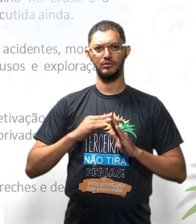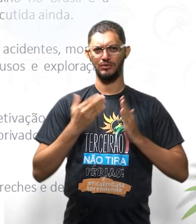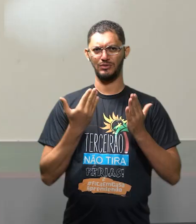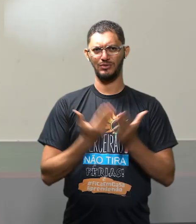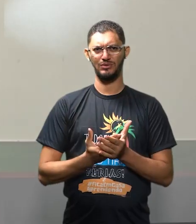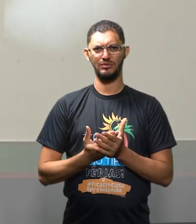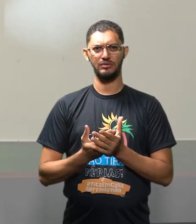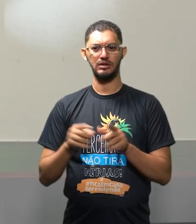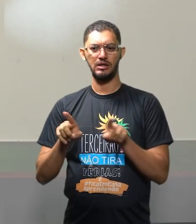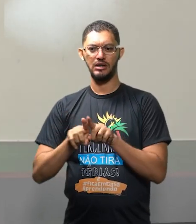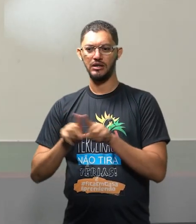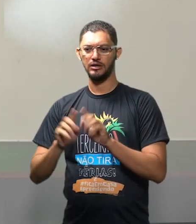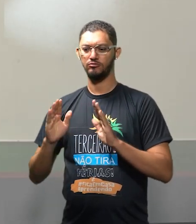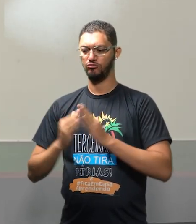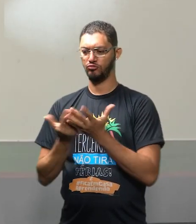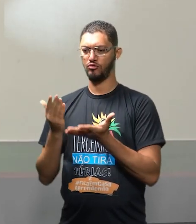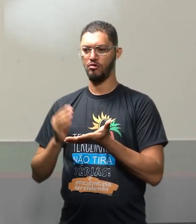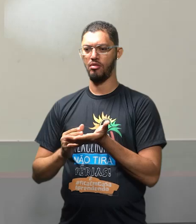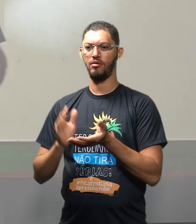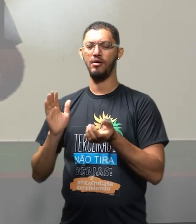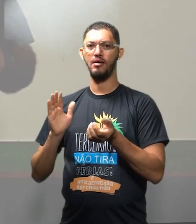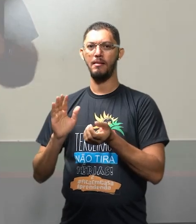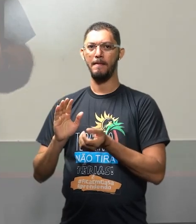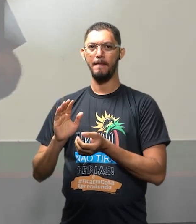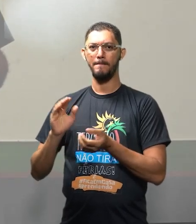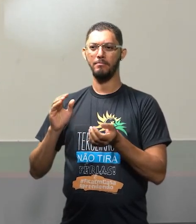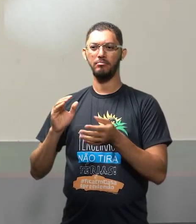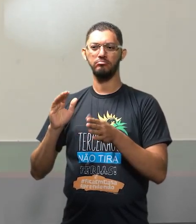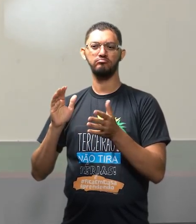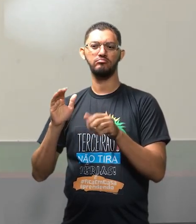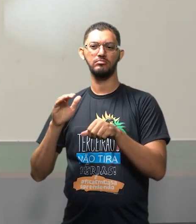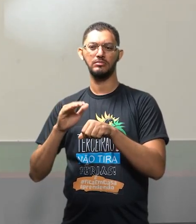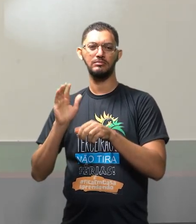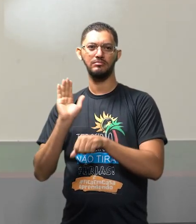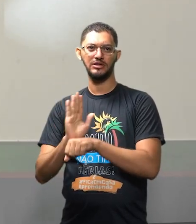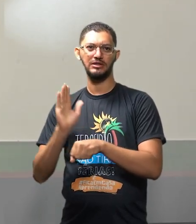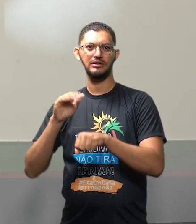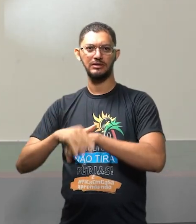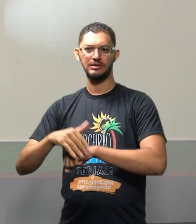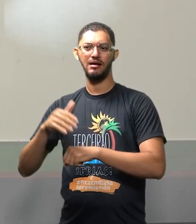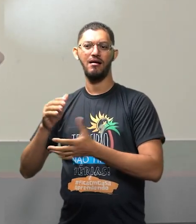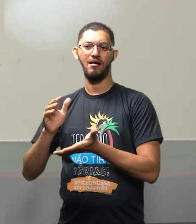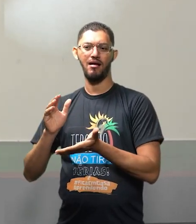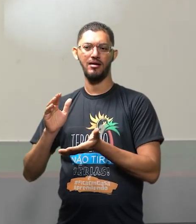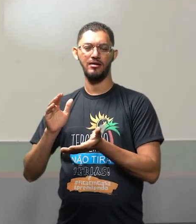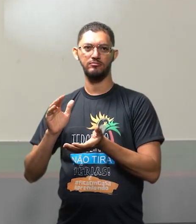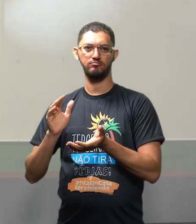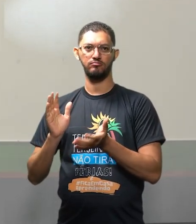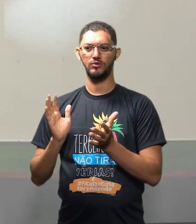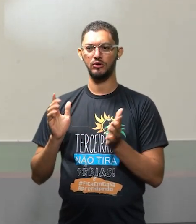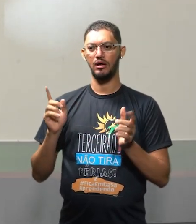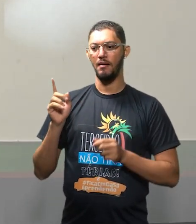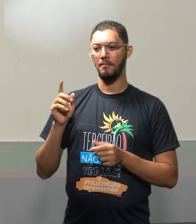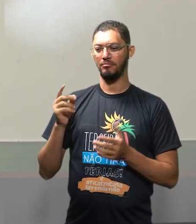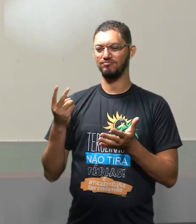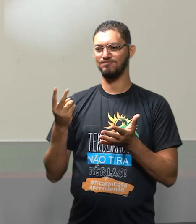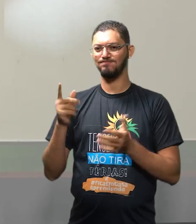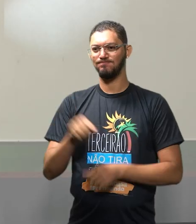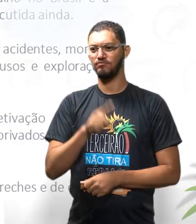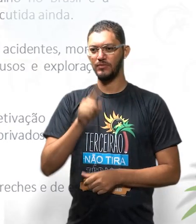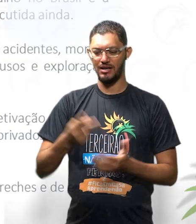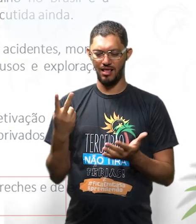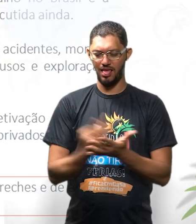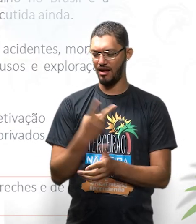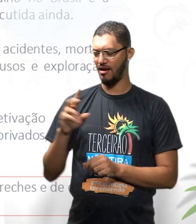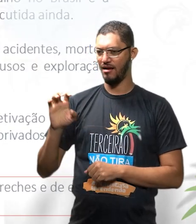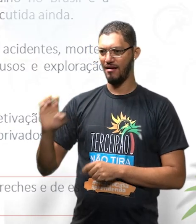integrais. Obviamente, é uma falsa afirmação. Como é para marcar o que é incorreto, com certeza marcamos a